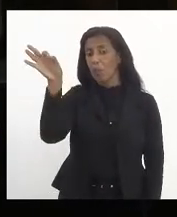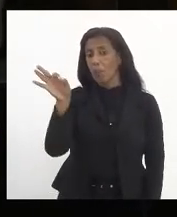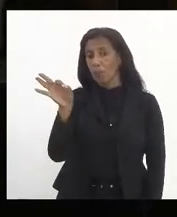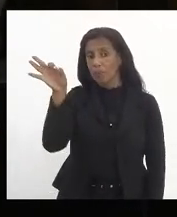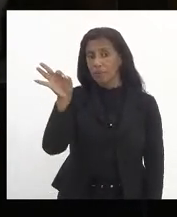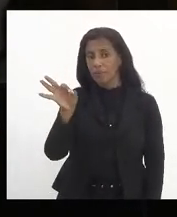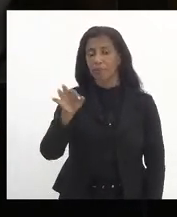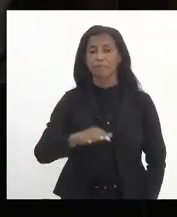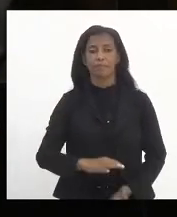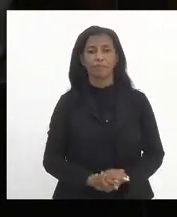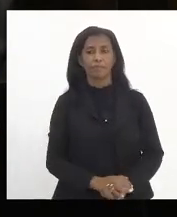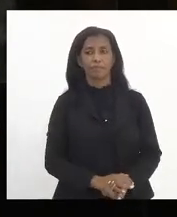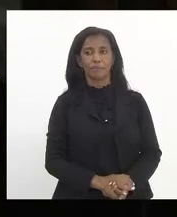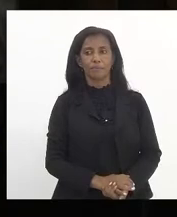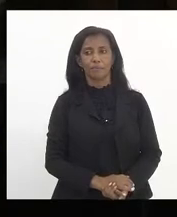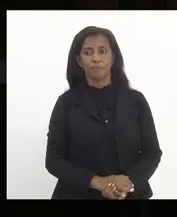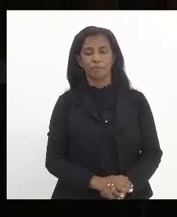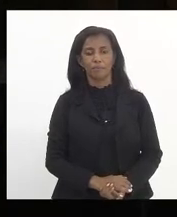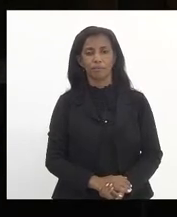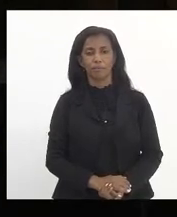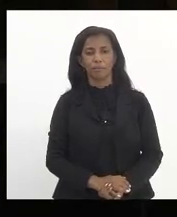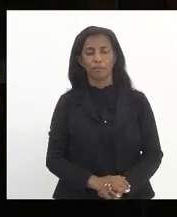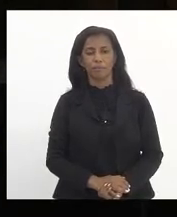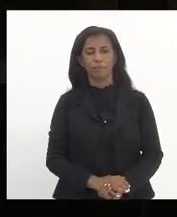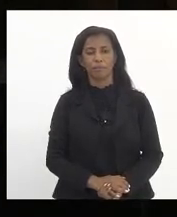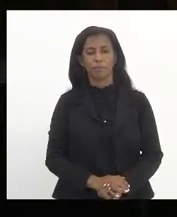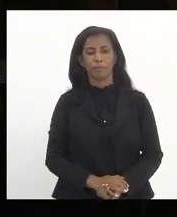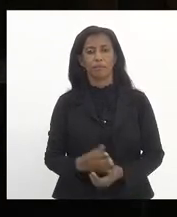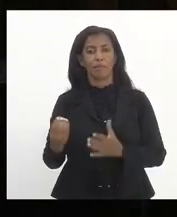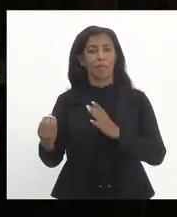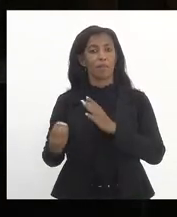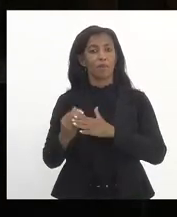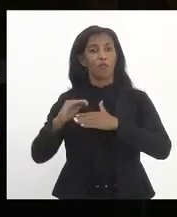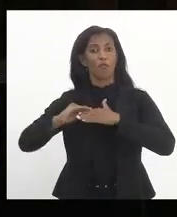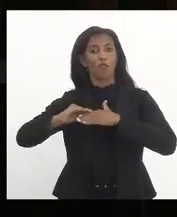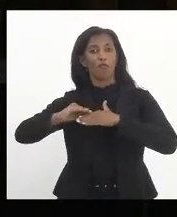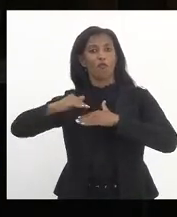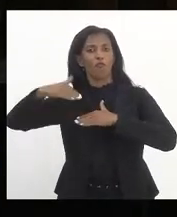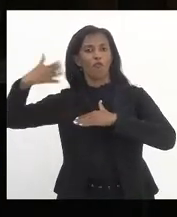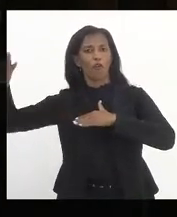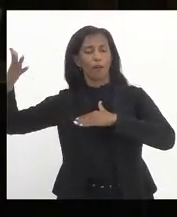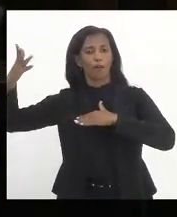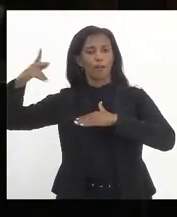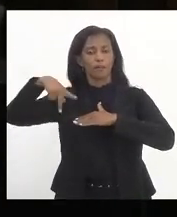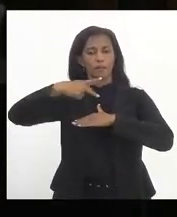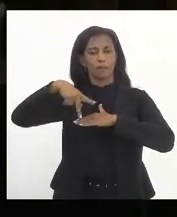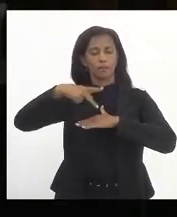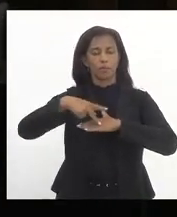65% é produzido fora do país,